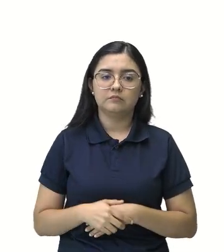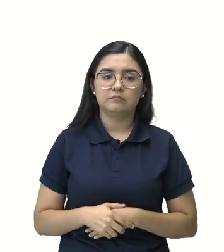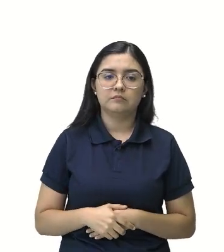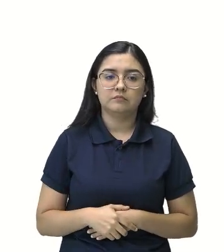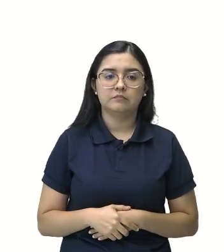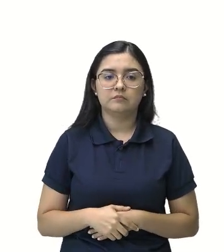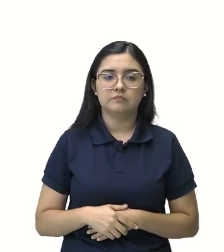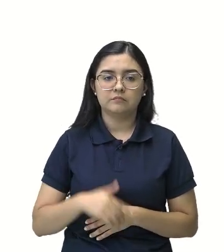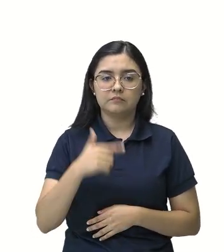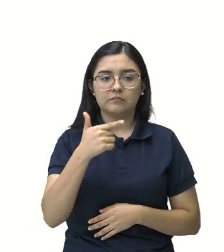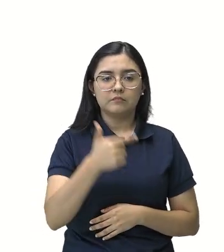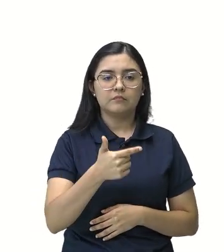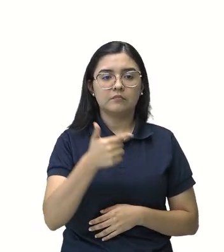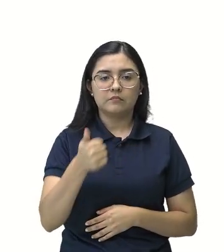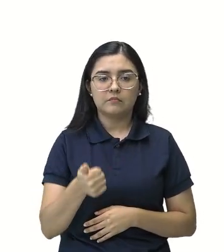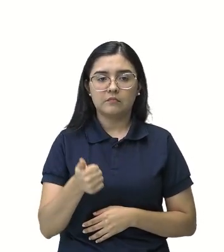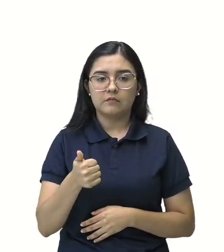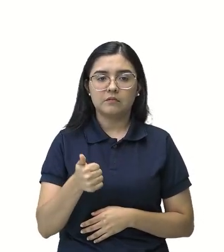21